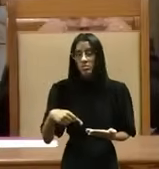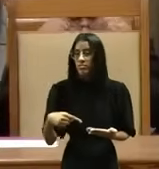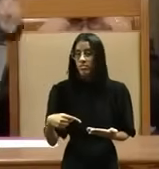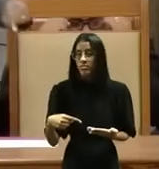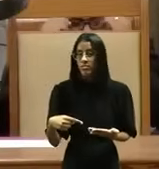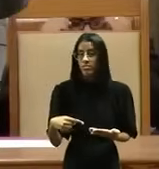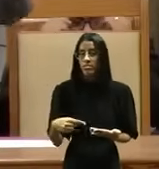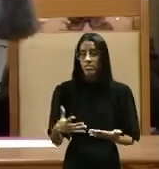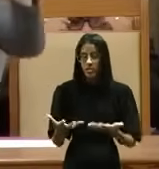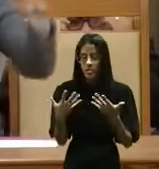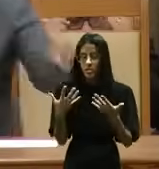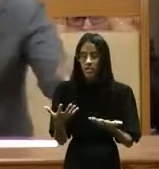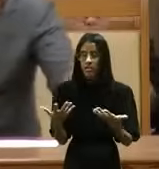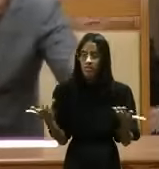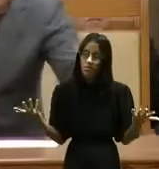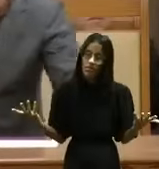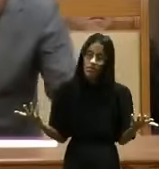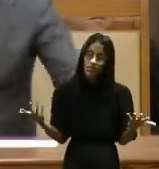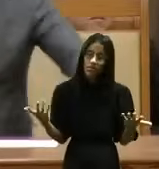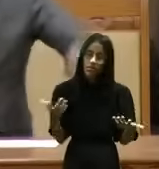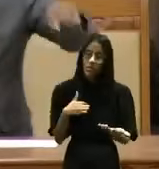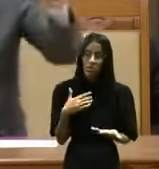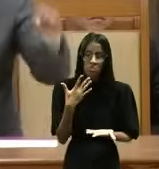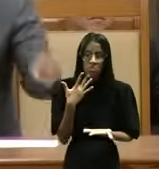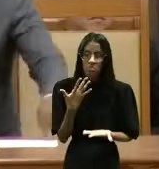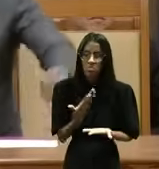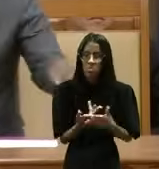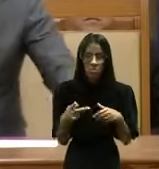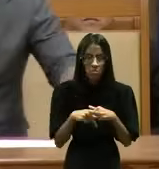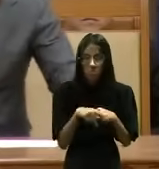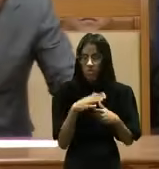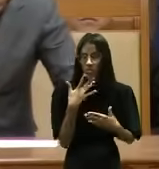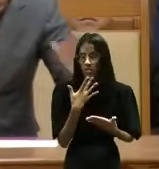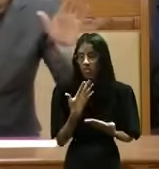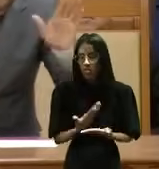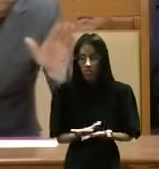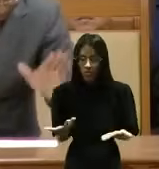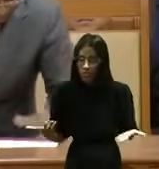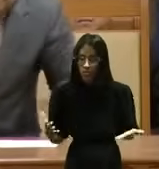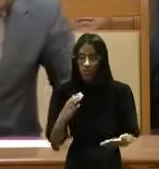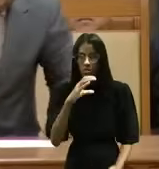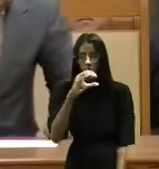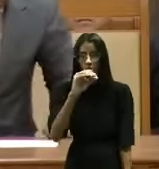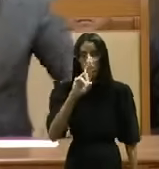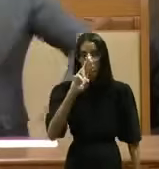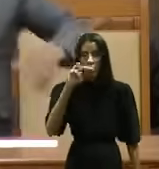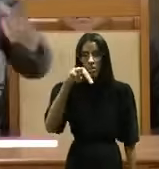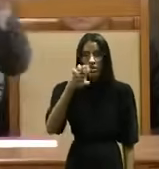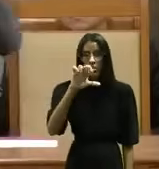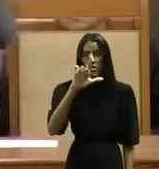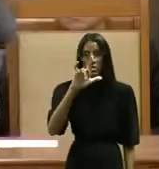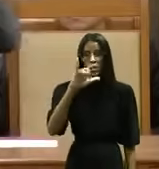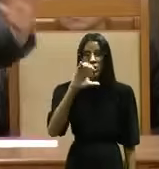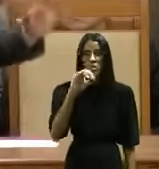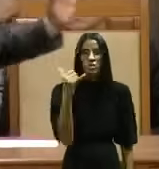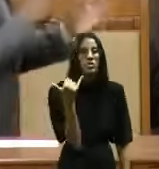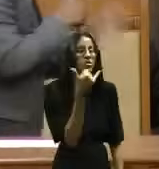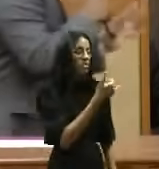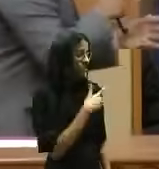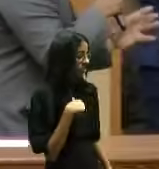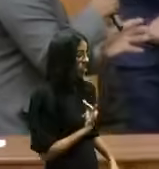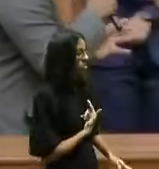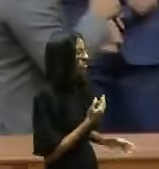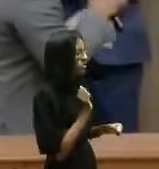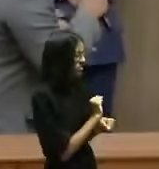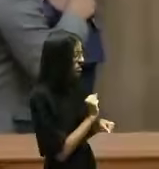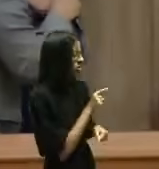para te ouvir nós mandamos te chamar para tu dizeres as palavras da vida observem bem quando